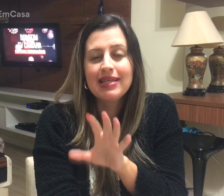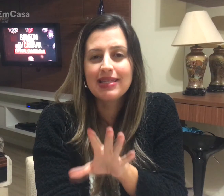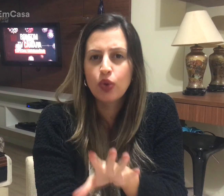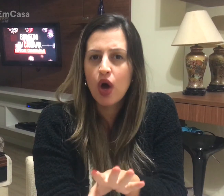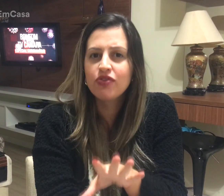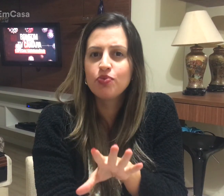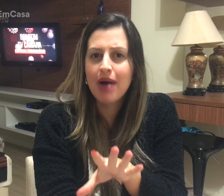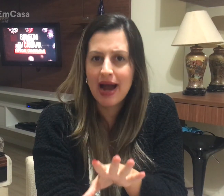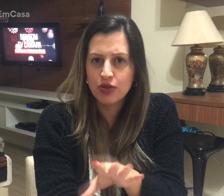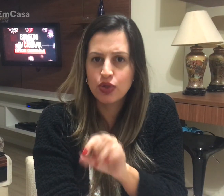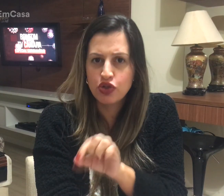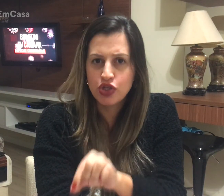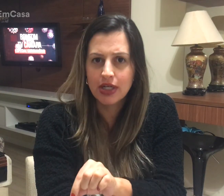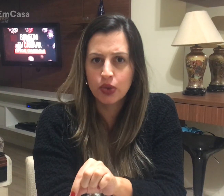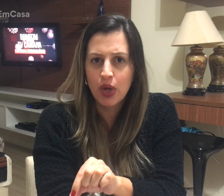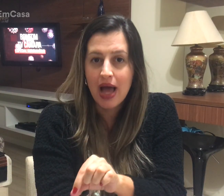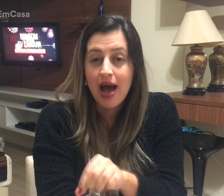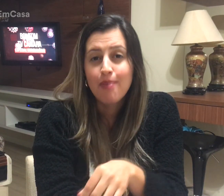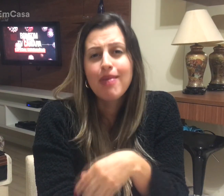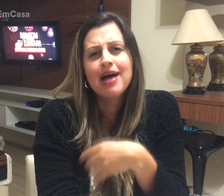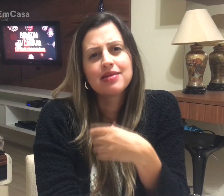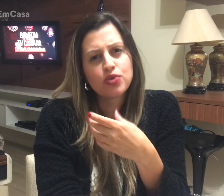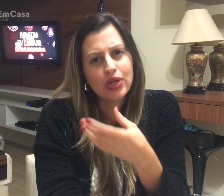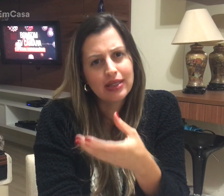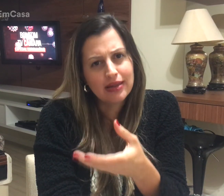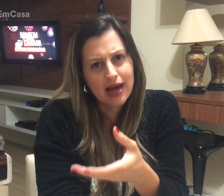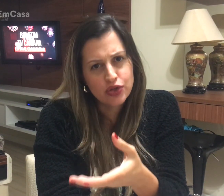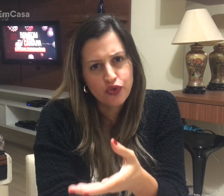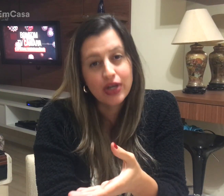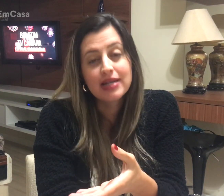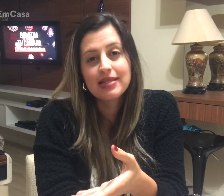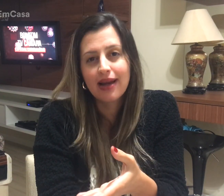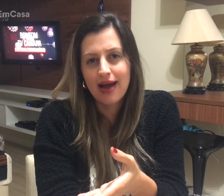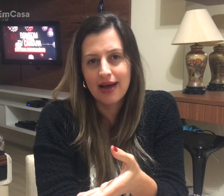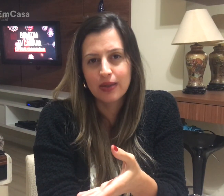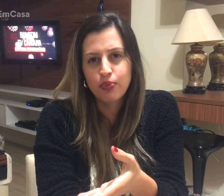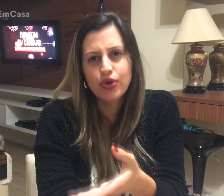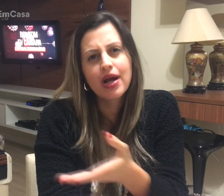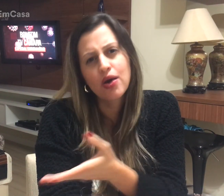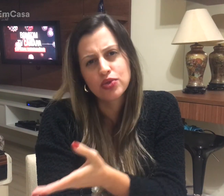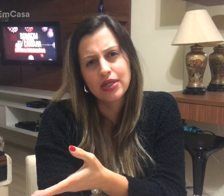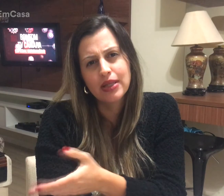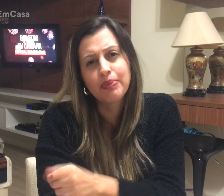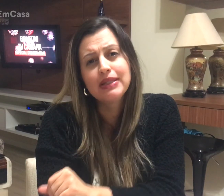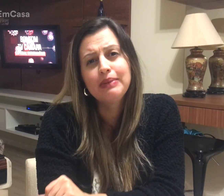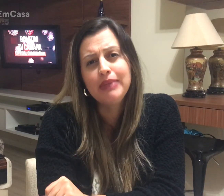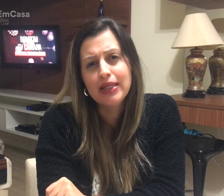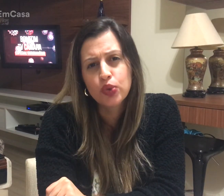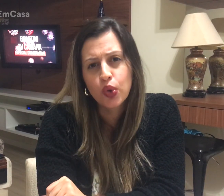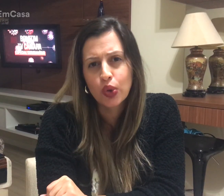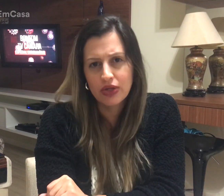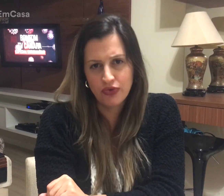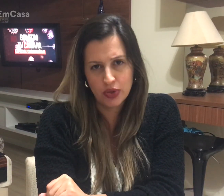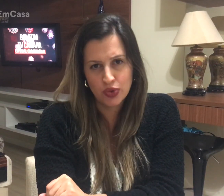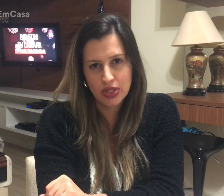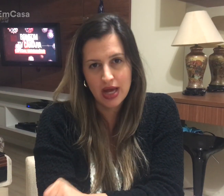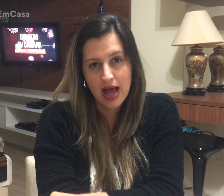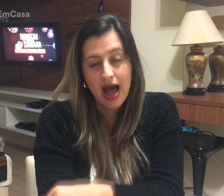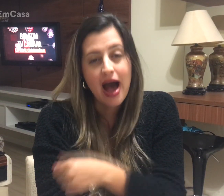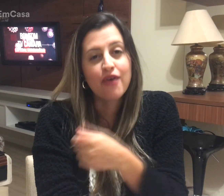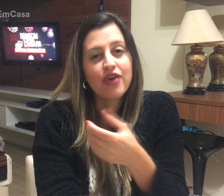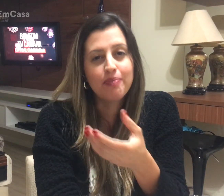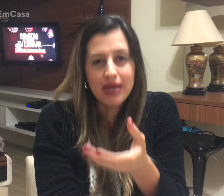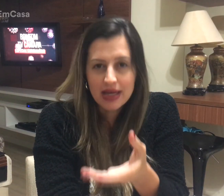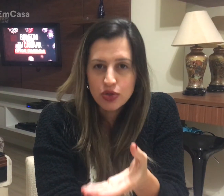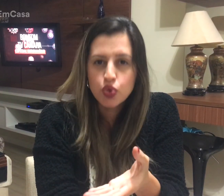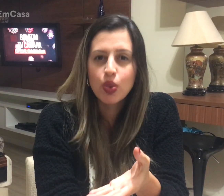dia 19 de março deste ano, mas a solenidade foi cancelada por causa aí da pandemia do coronavírus.